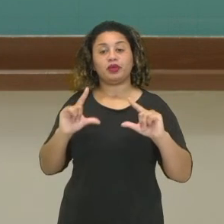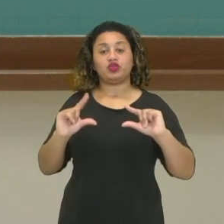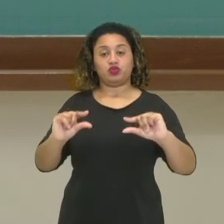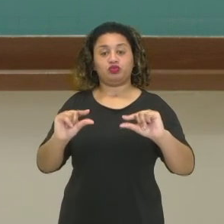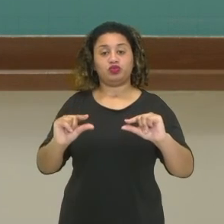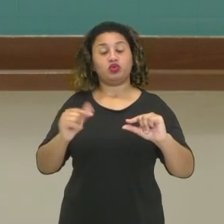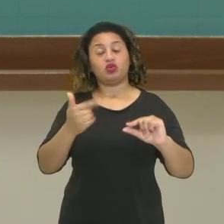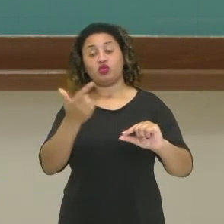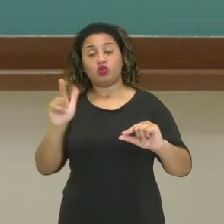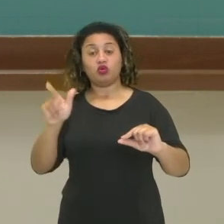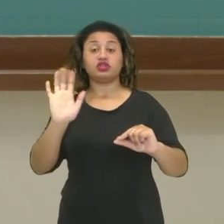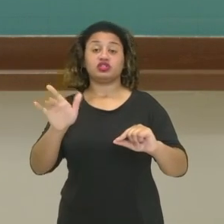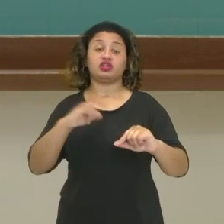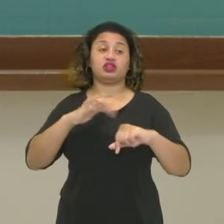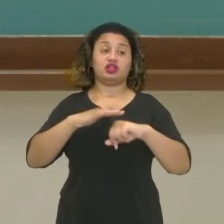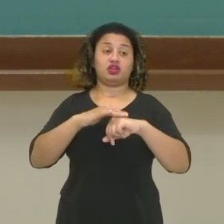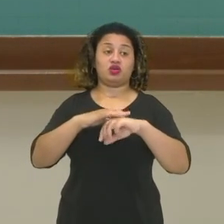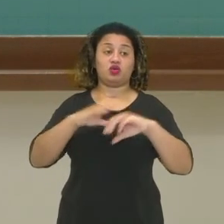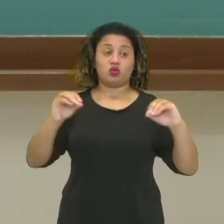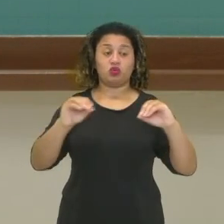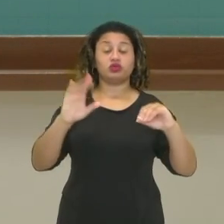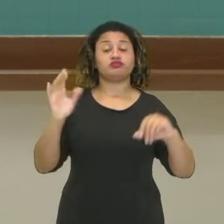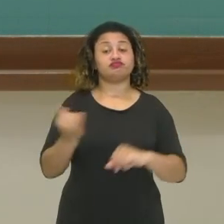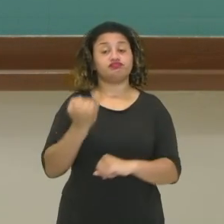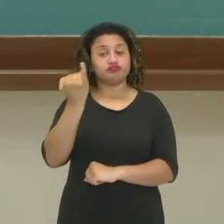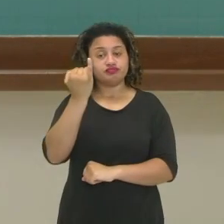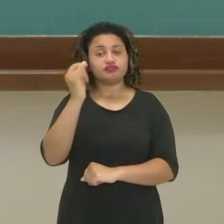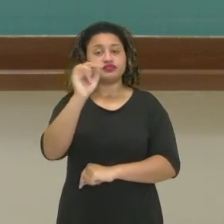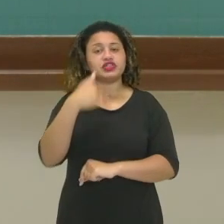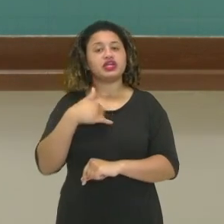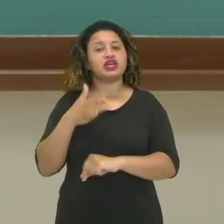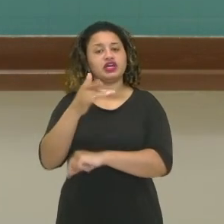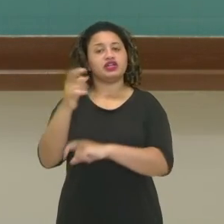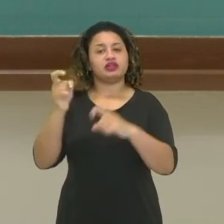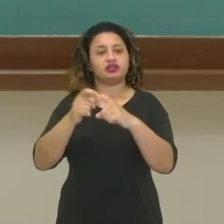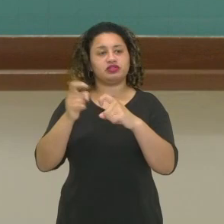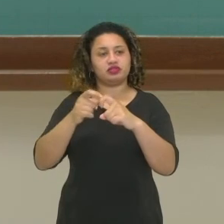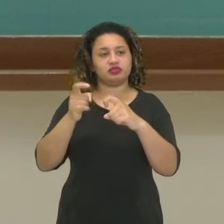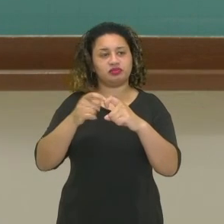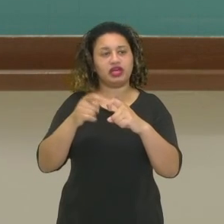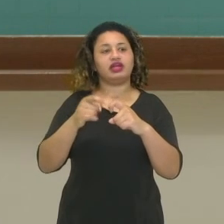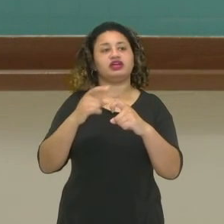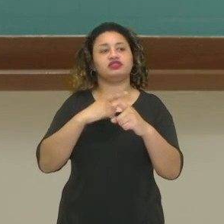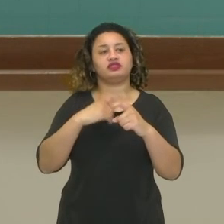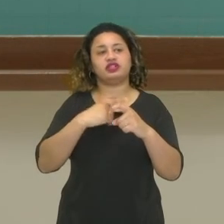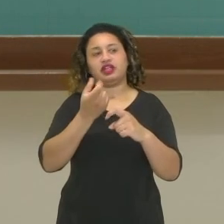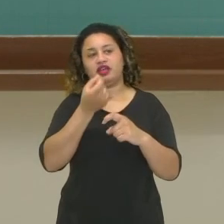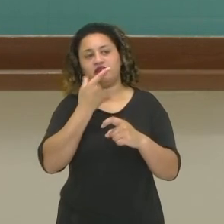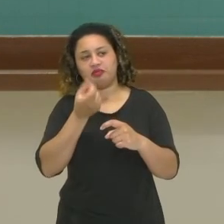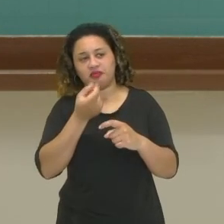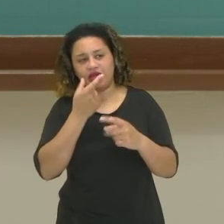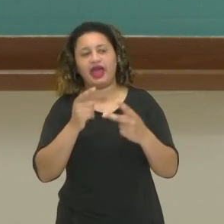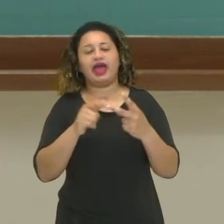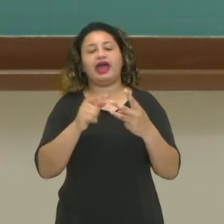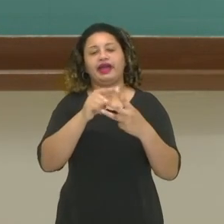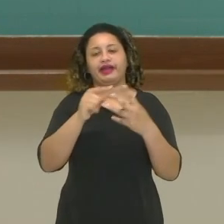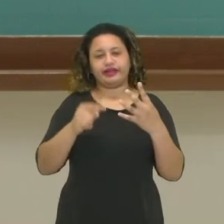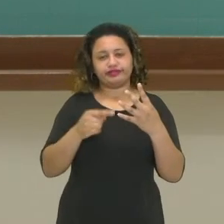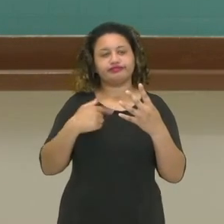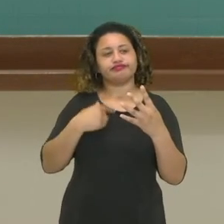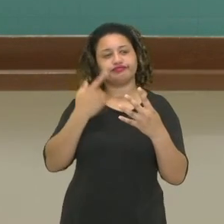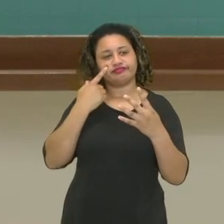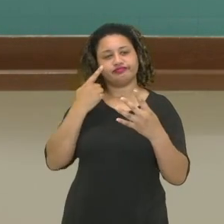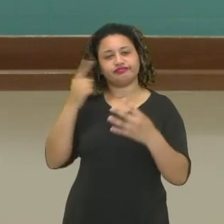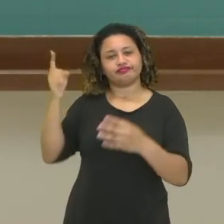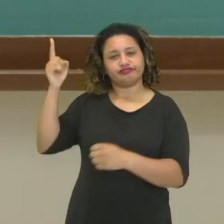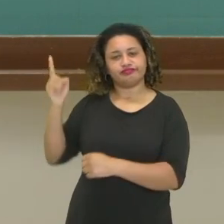e algumas já têm cura. Então, é importante sempre procurar o médico, né? Você vai usar antibióticos, antivirais,